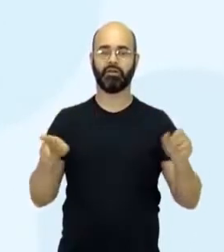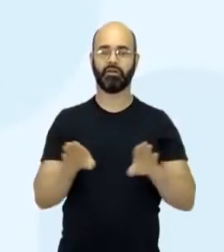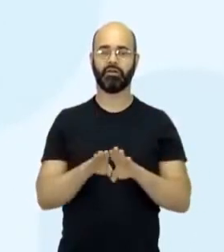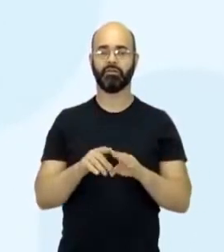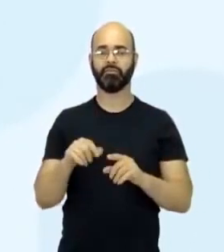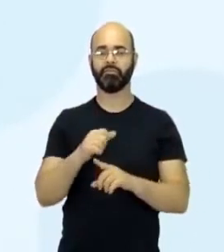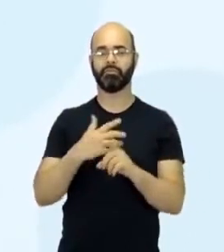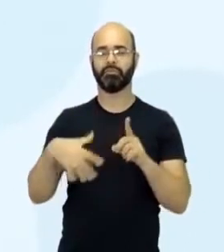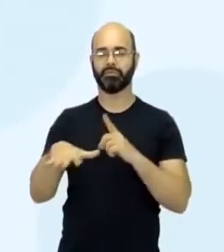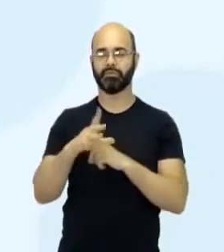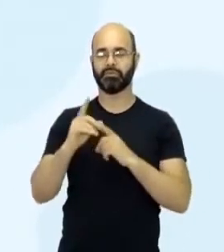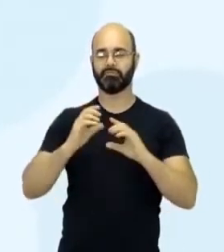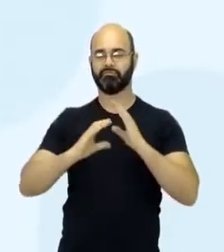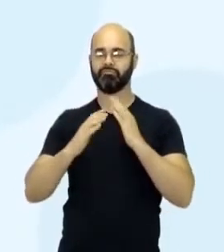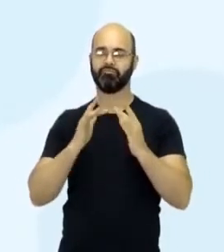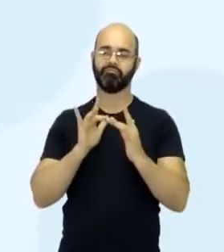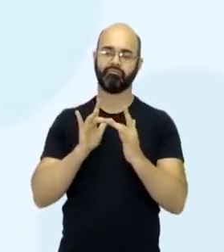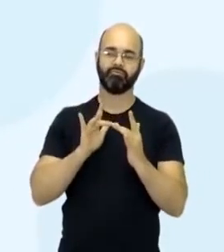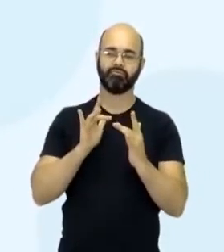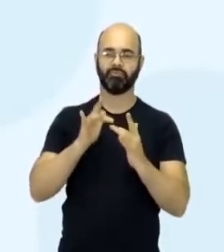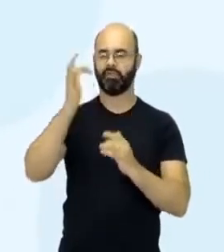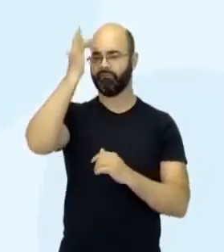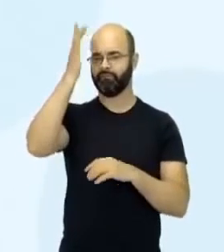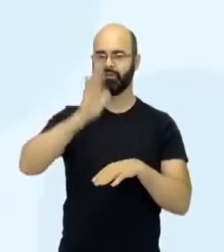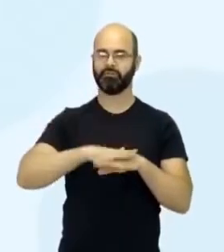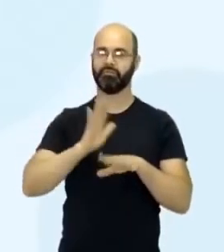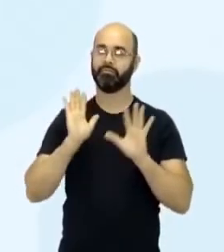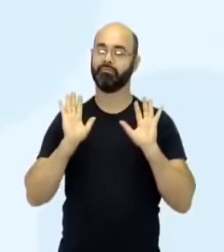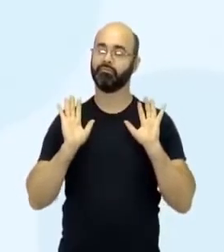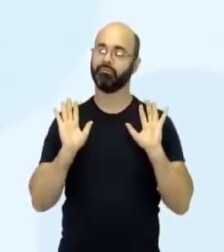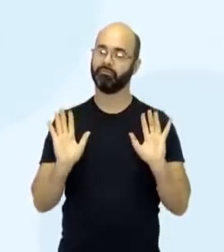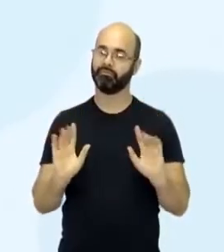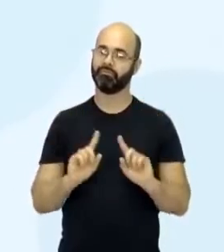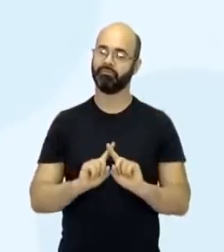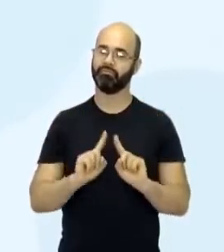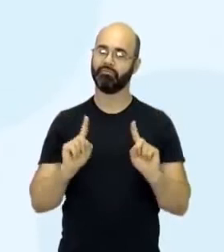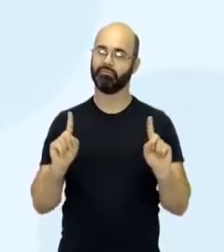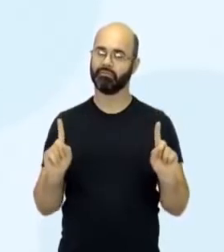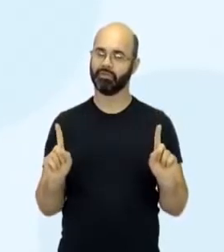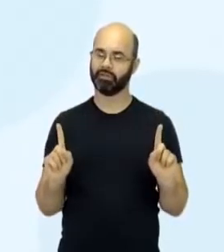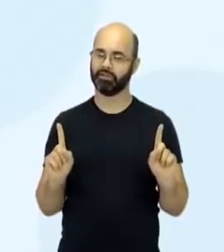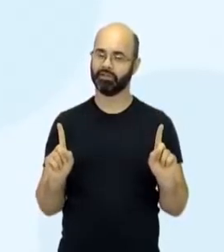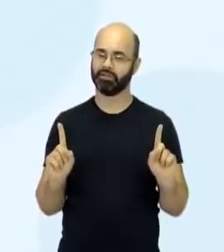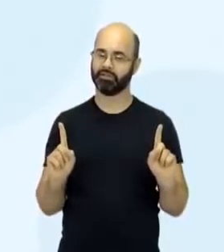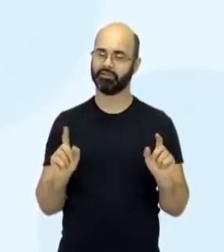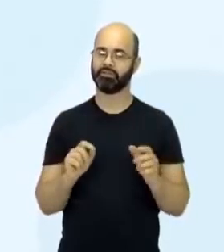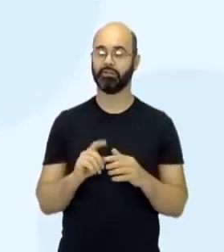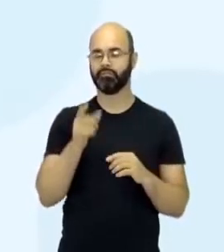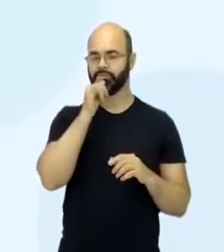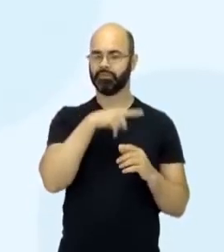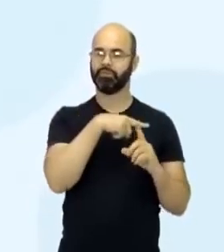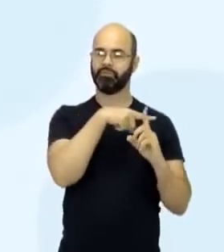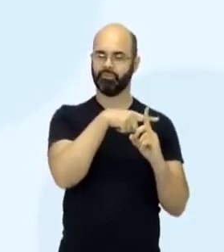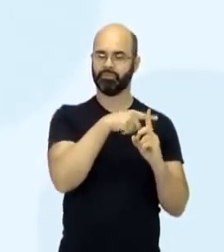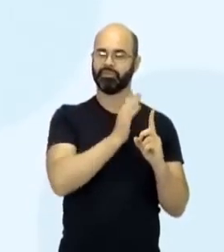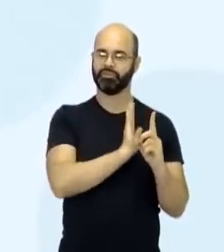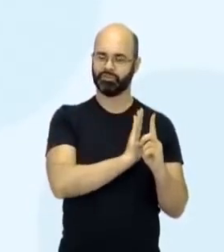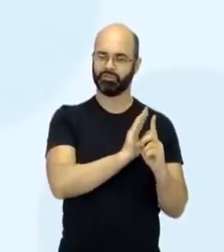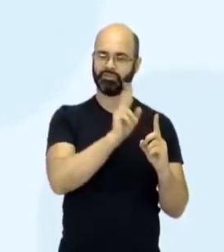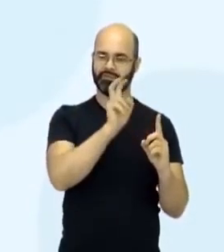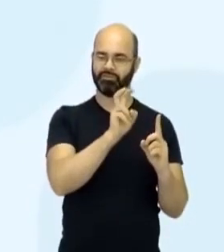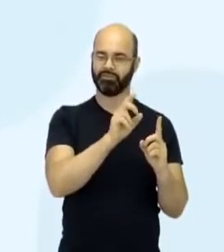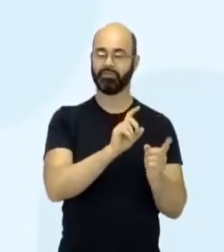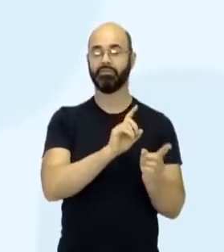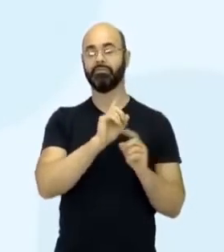sociais mais fácil. No entanto, ó, de novo, ele coloca uma informação aí, né, positiva, mas, né,